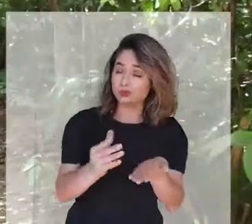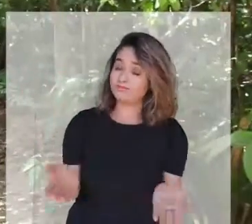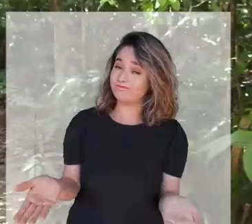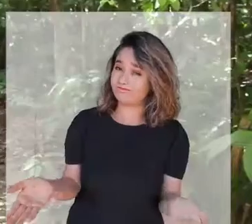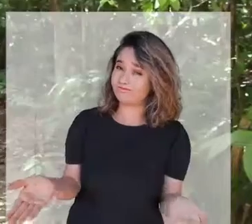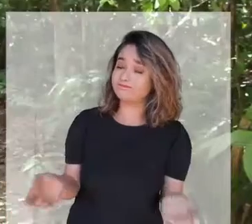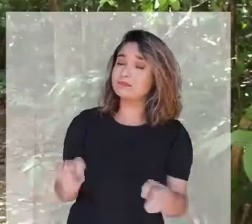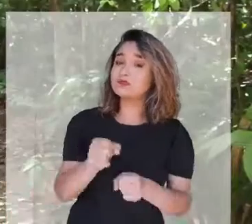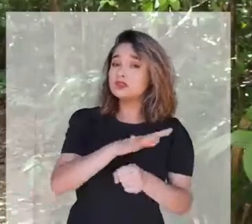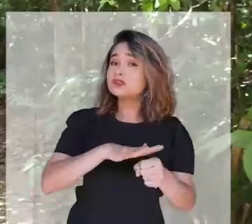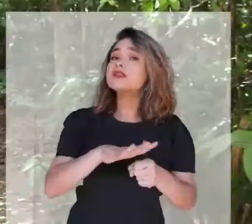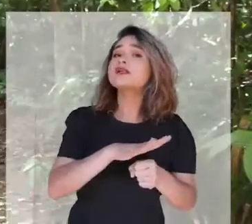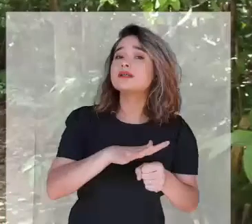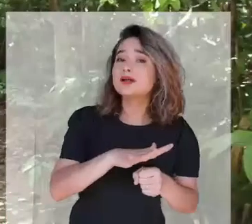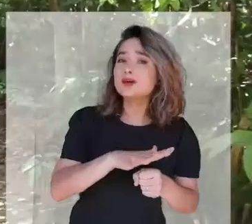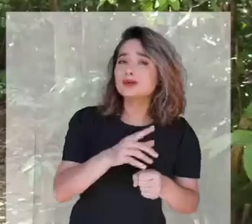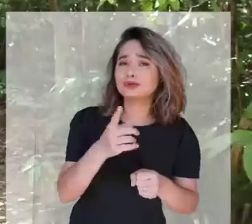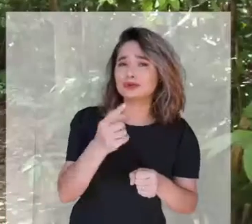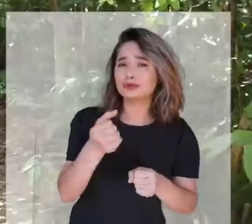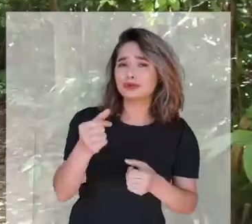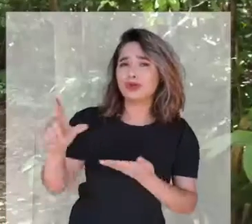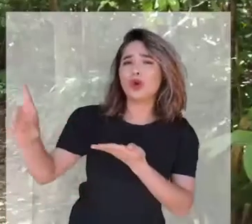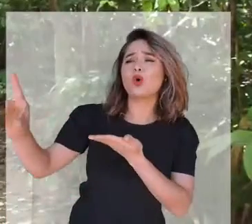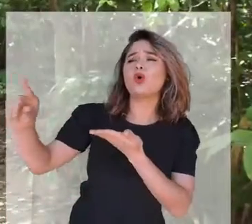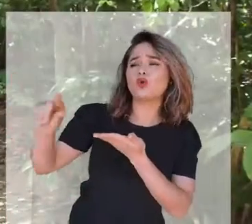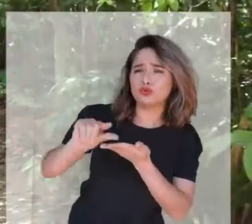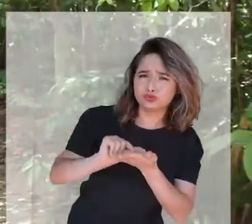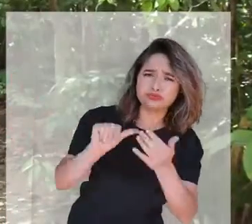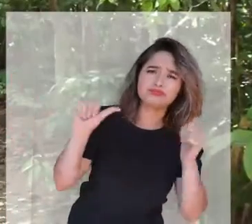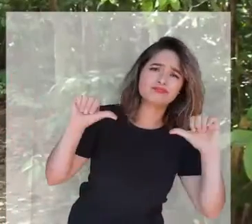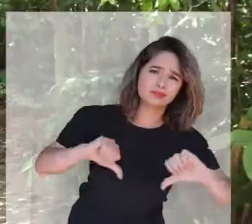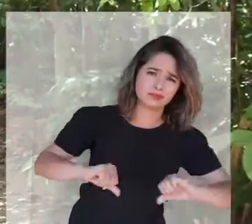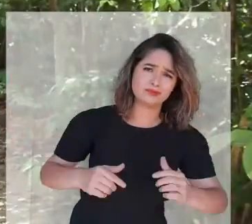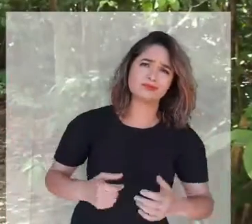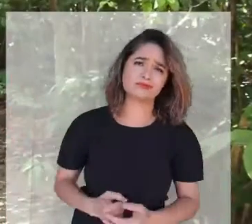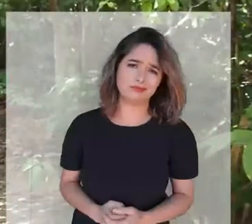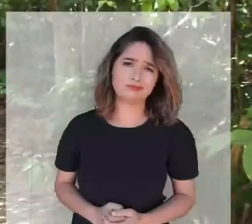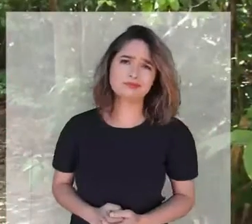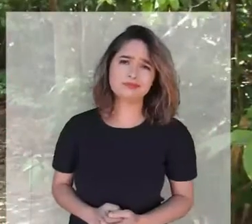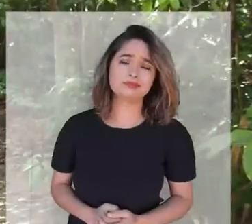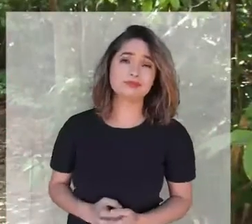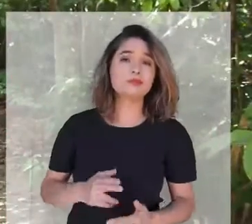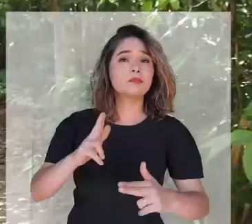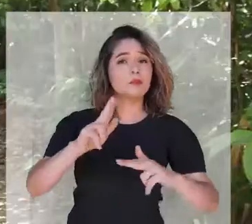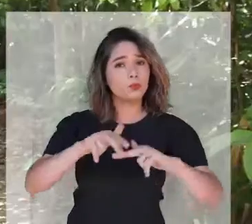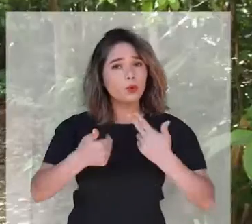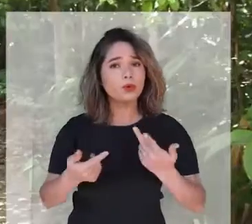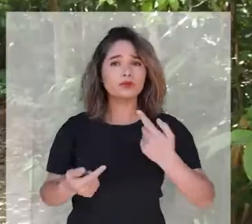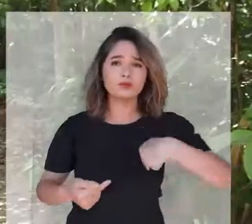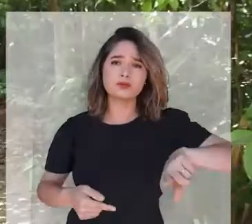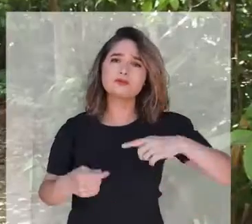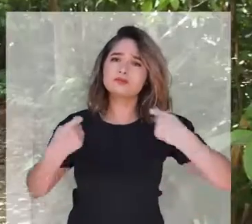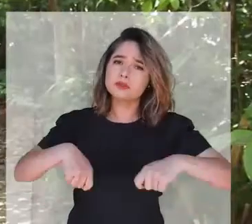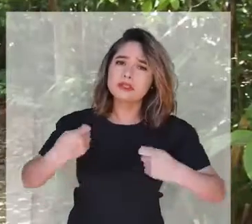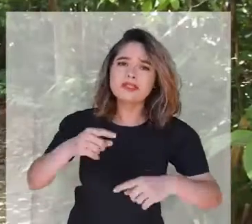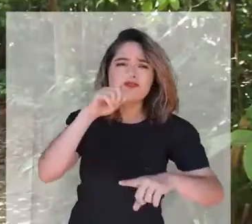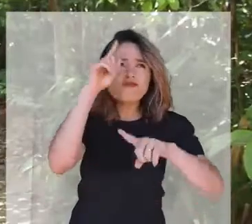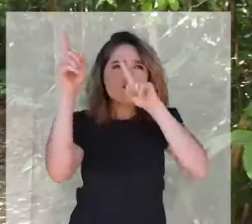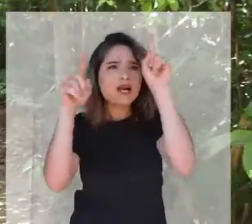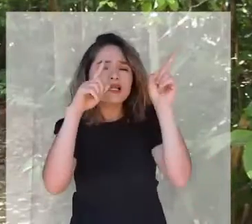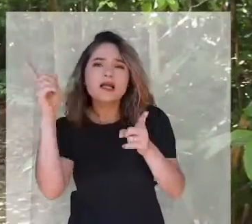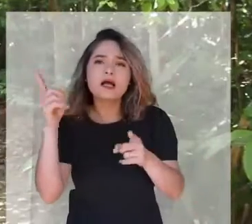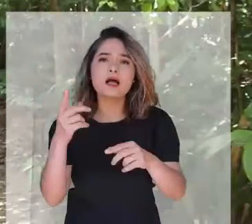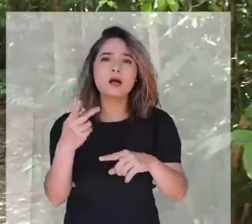de uma certa maneira, nós estamos trabalhando com a possibilidade de que as agências de fomento de